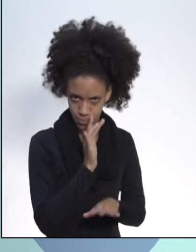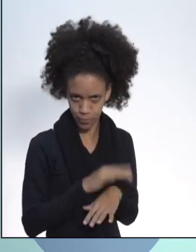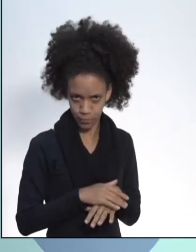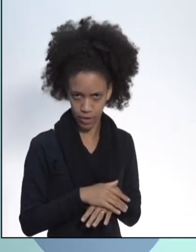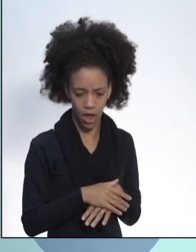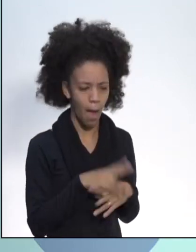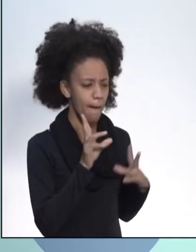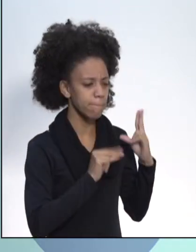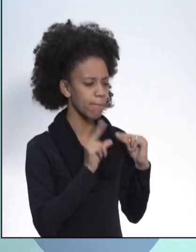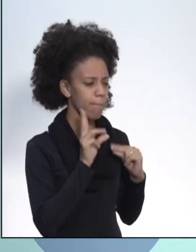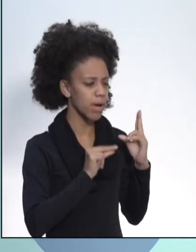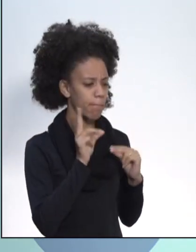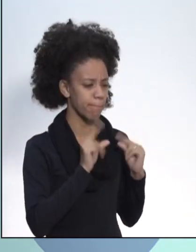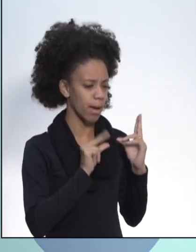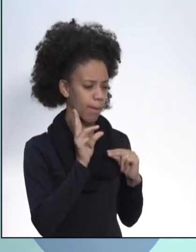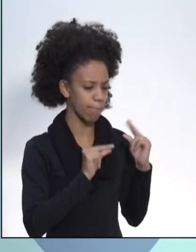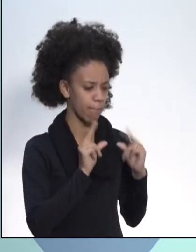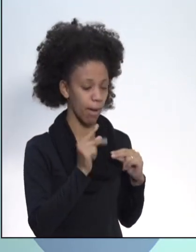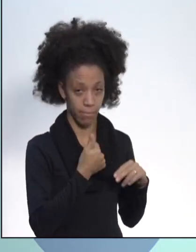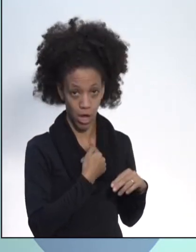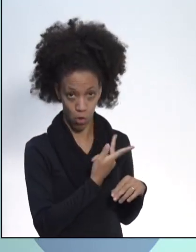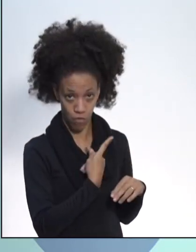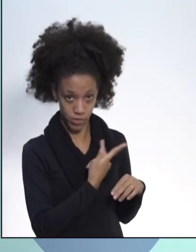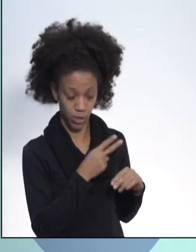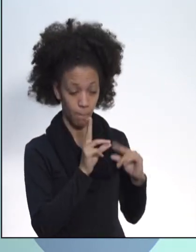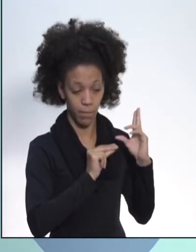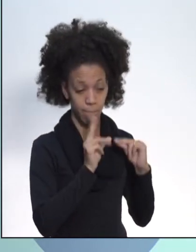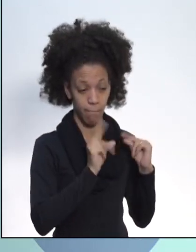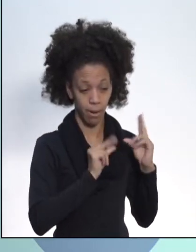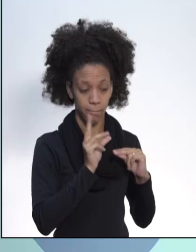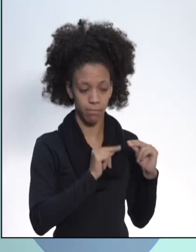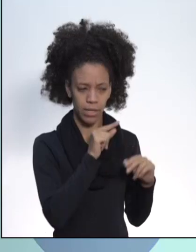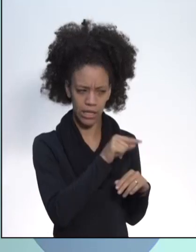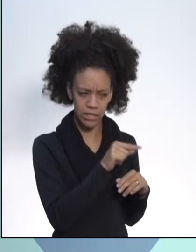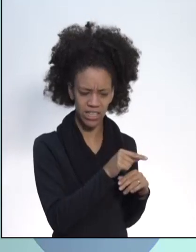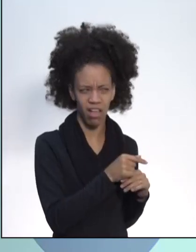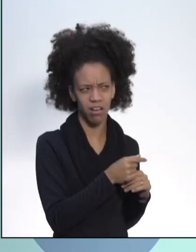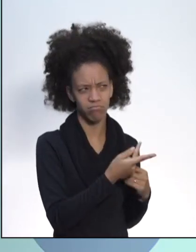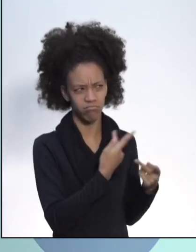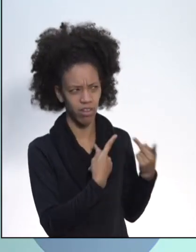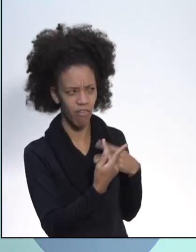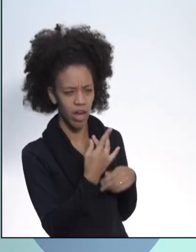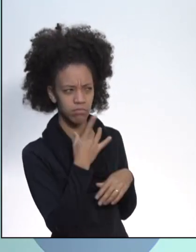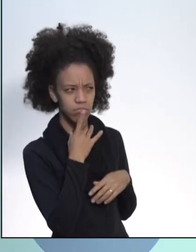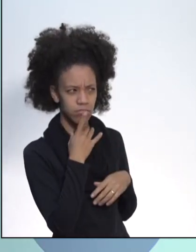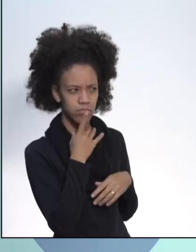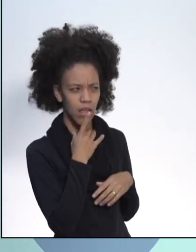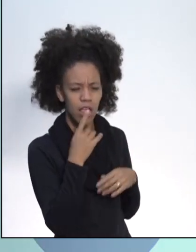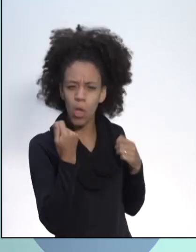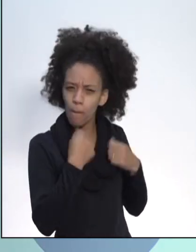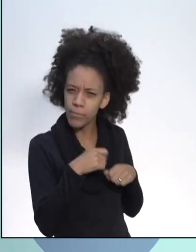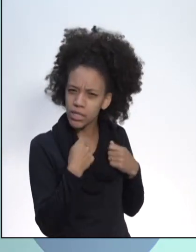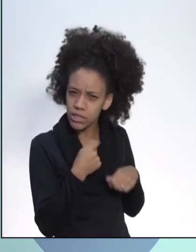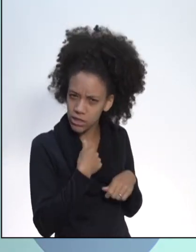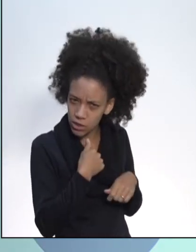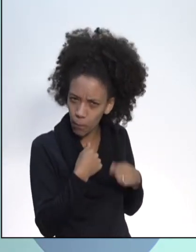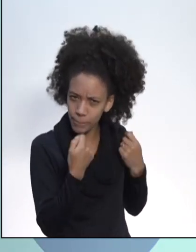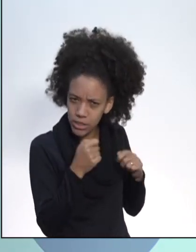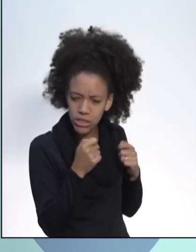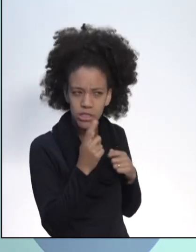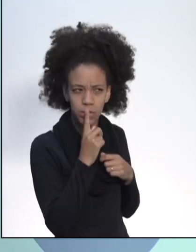alguém e essa pessoa ela está me falando algumas coisas e eu preciso colocar